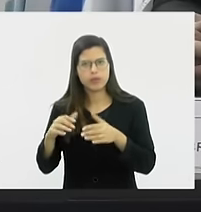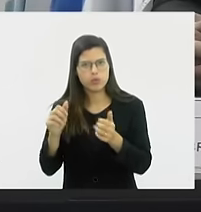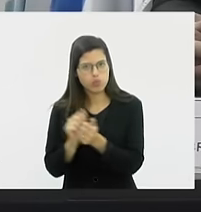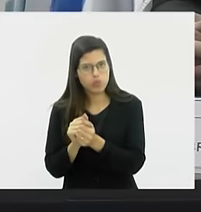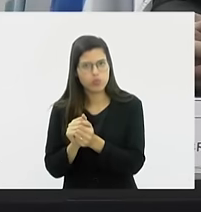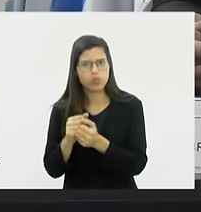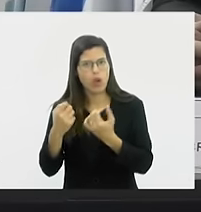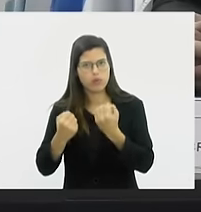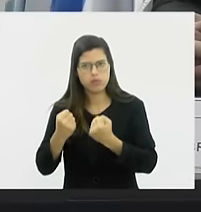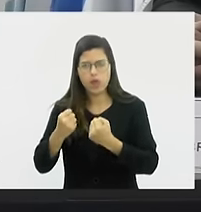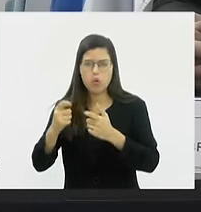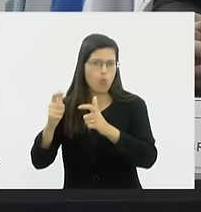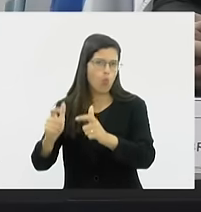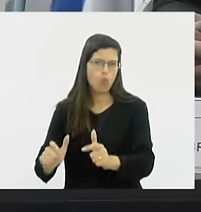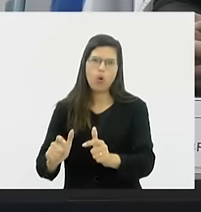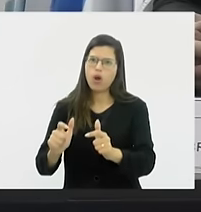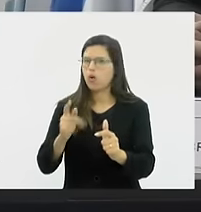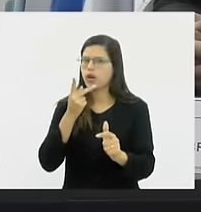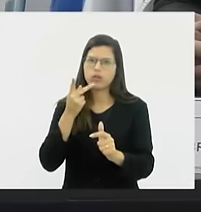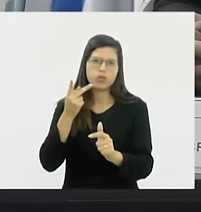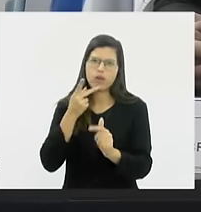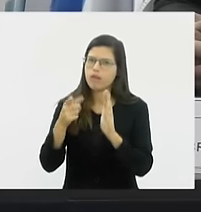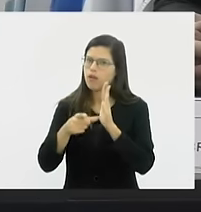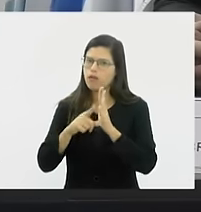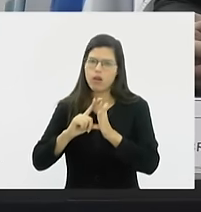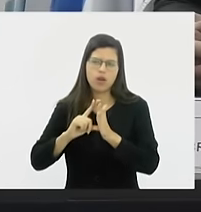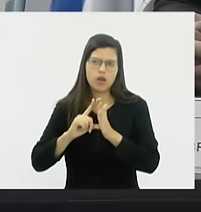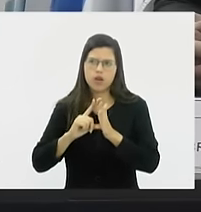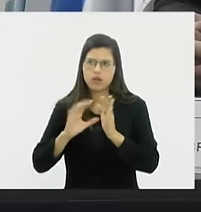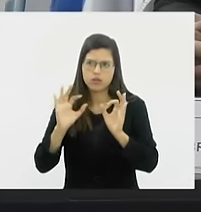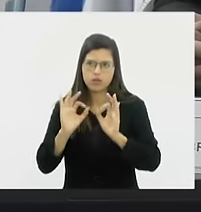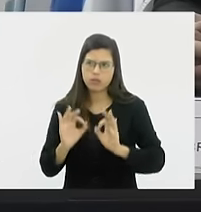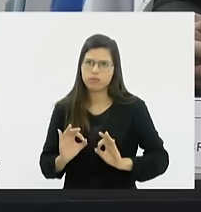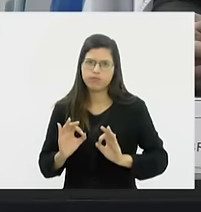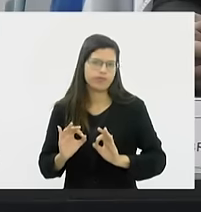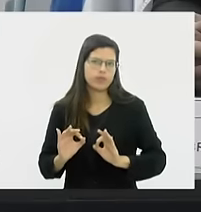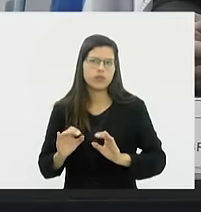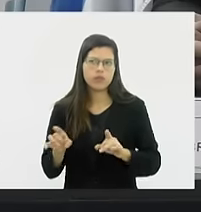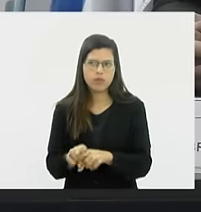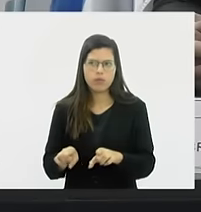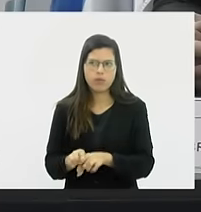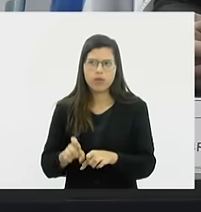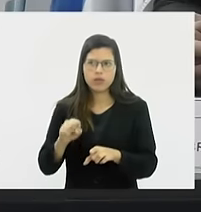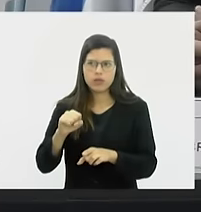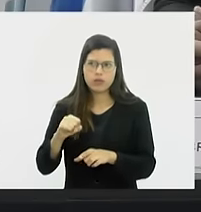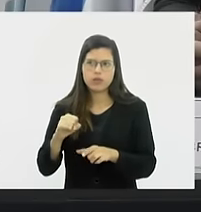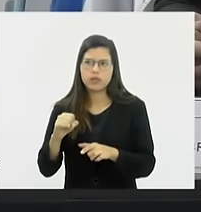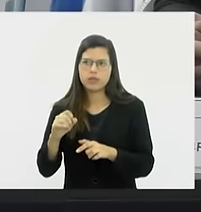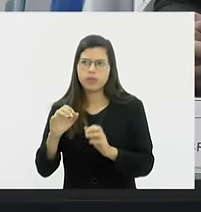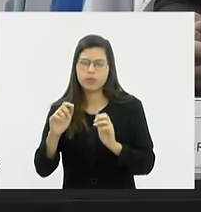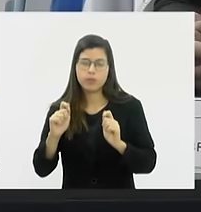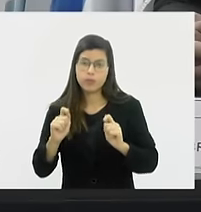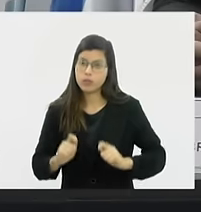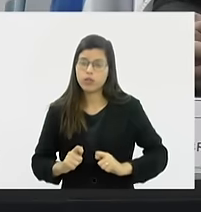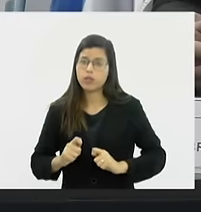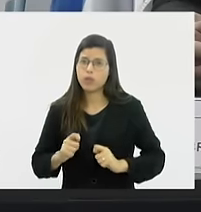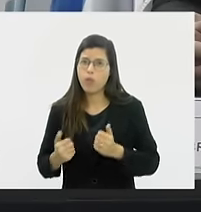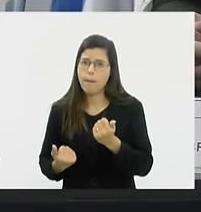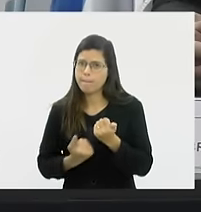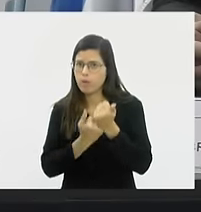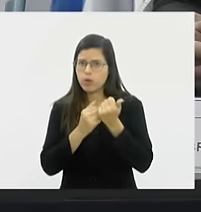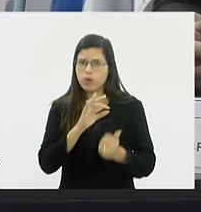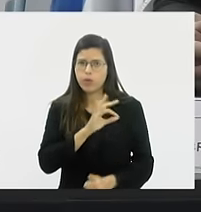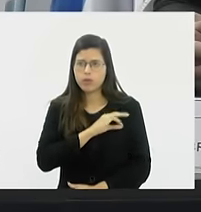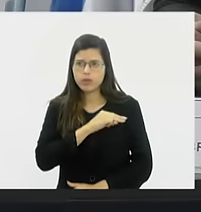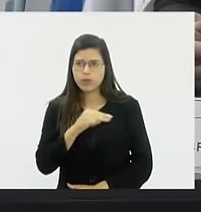não será revelado anteriormente para nenhum órgão, e se possível também o apoio operacional da Polícia Militar, porque muitas vezes é